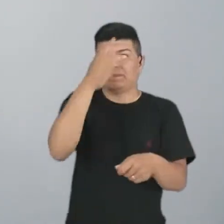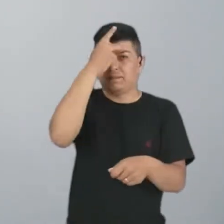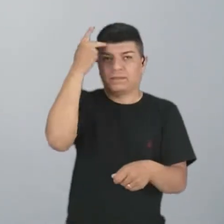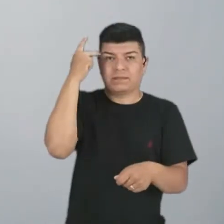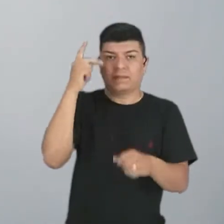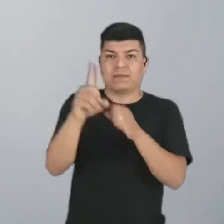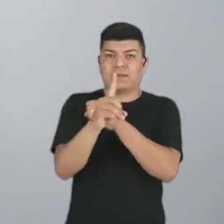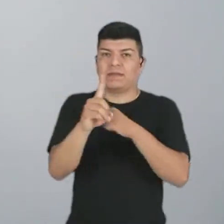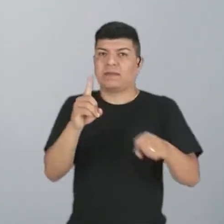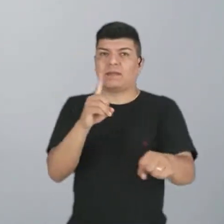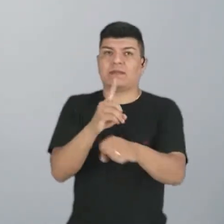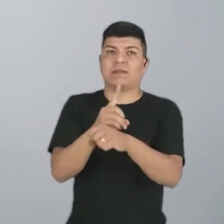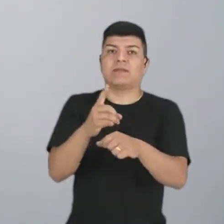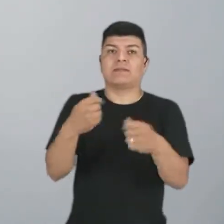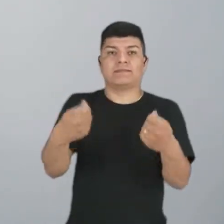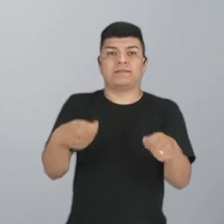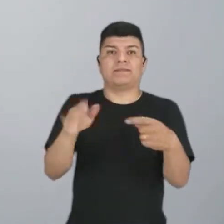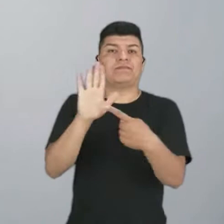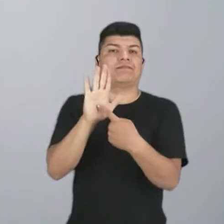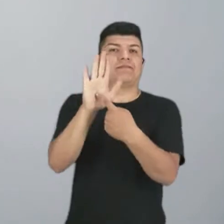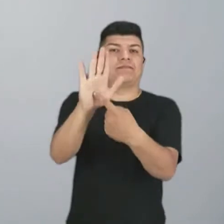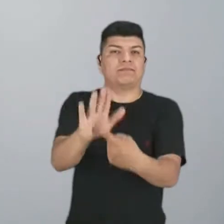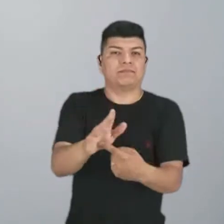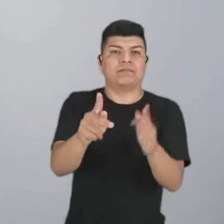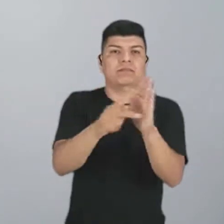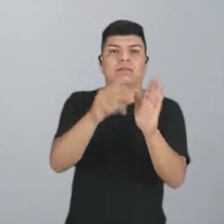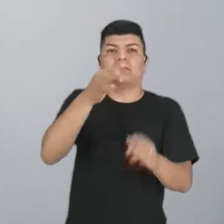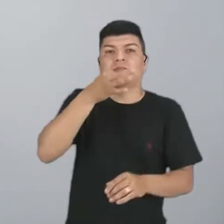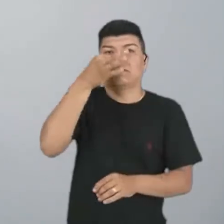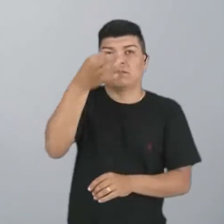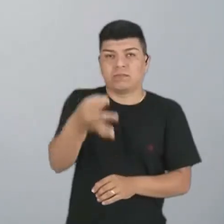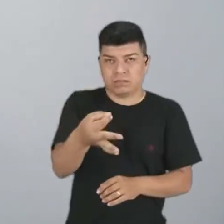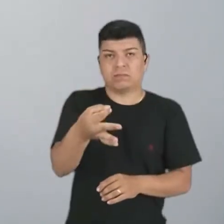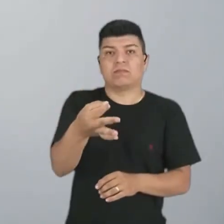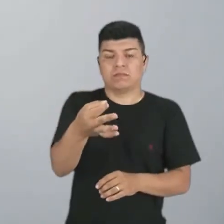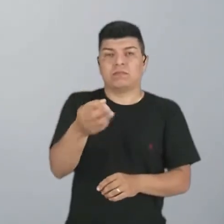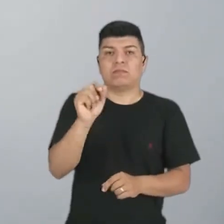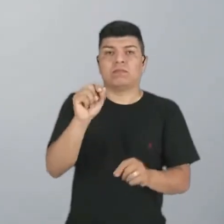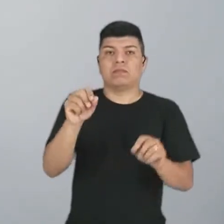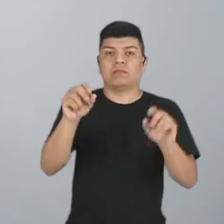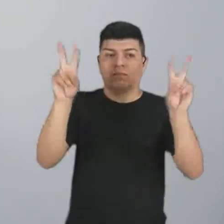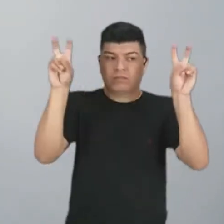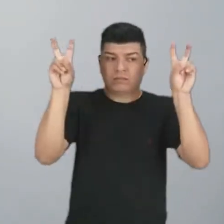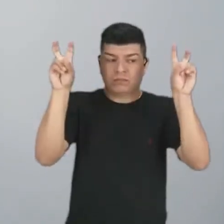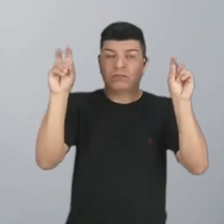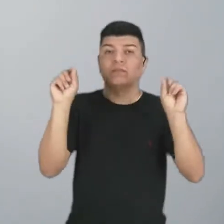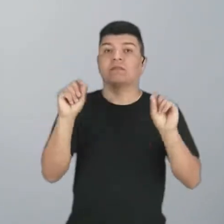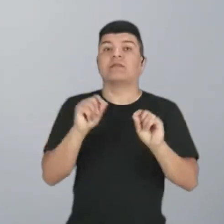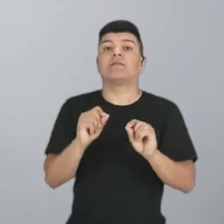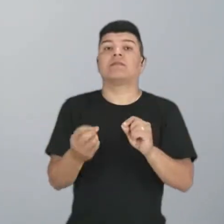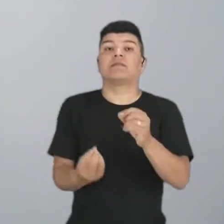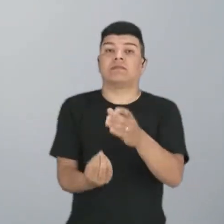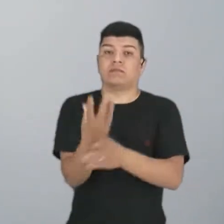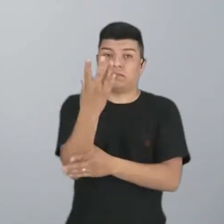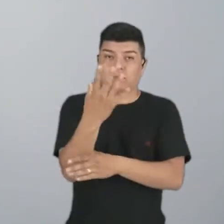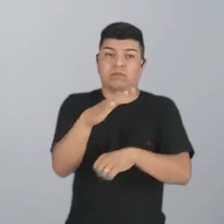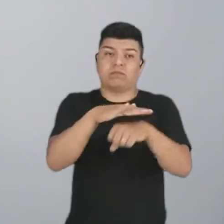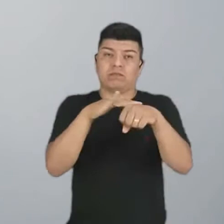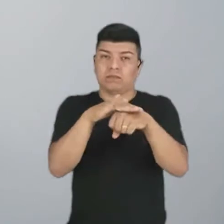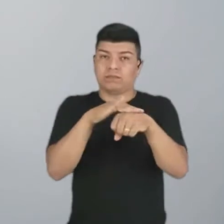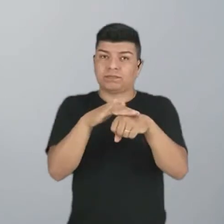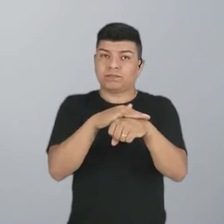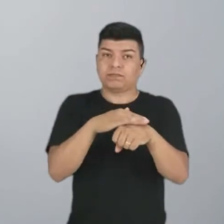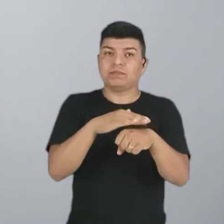a sociedade tem a necessidade de expor a sua opinião a respeito desses assuntos. E é assim que a gente vai construindo o